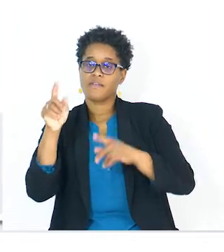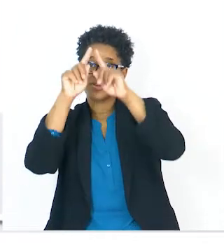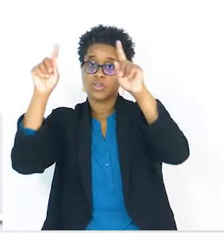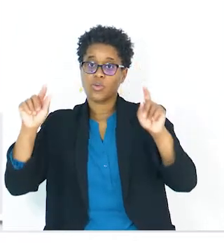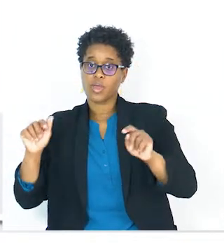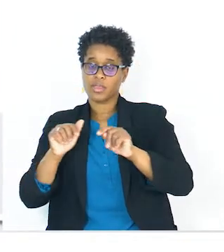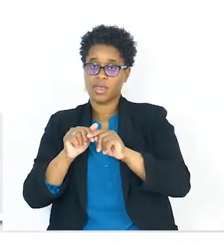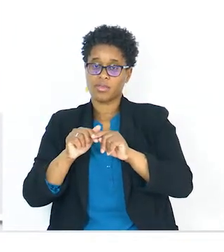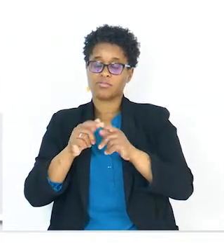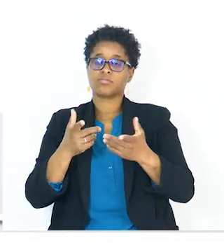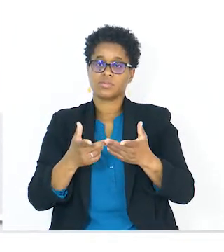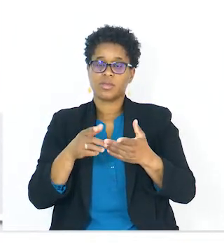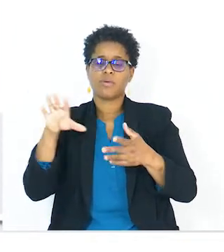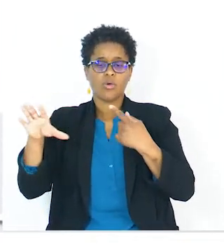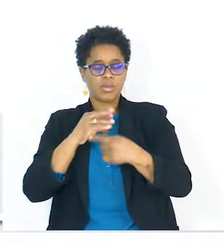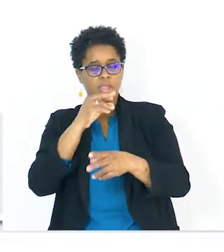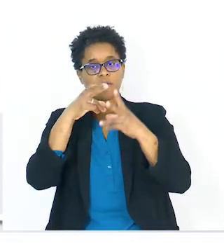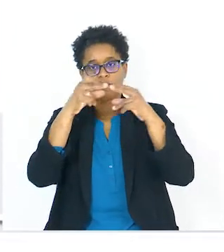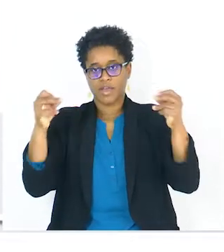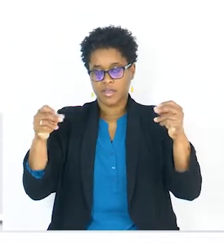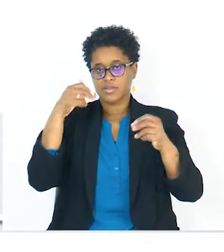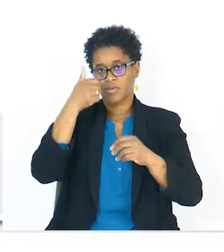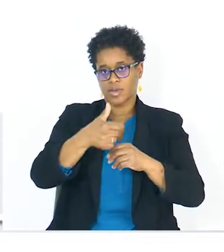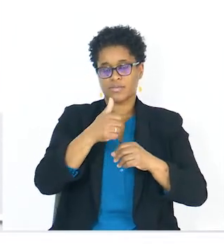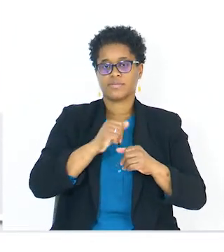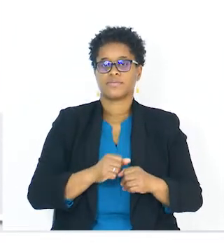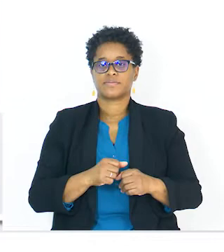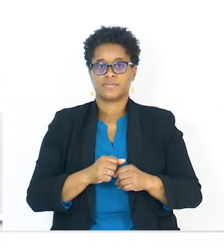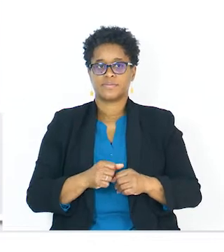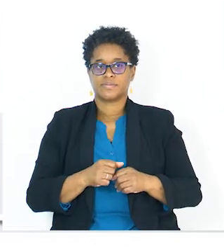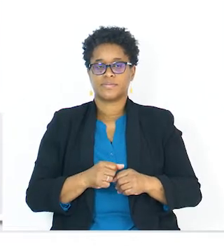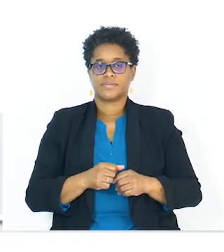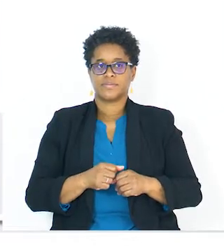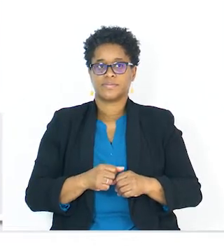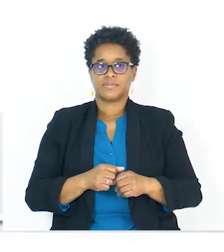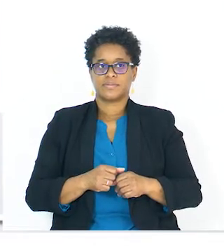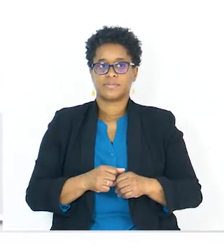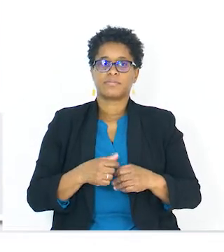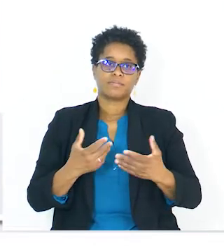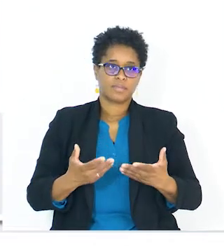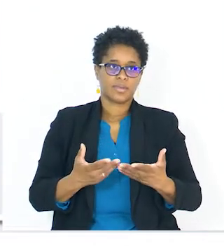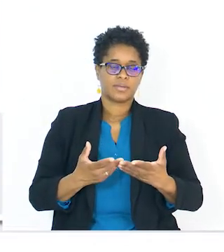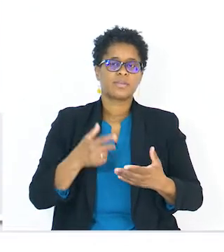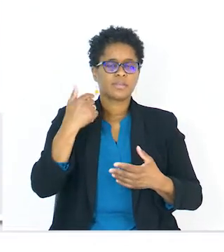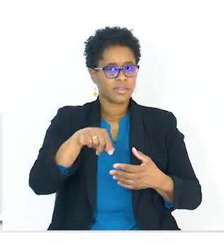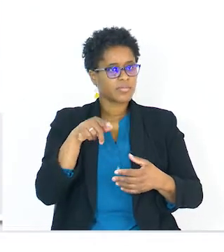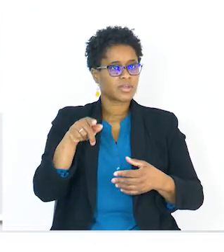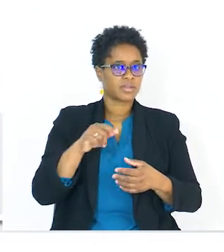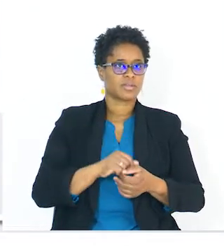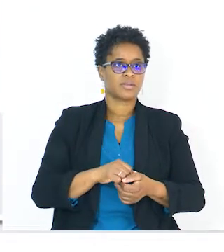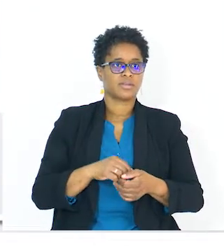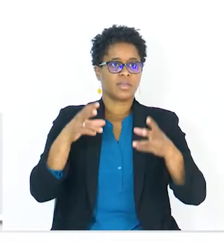no retângulo de modo a obter as afirmações corretas. Bem, temos